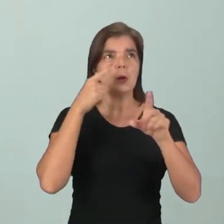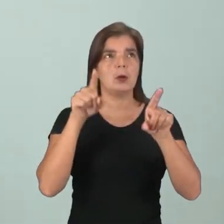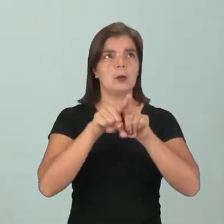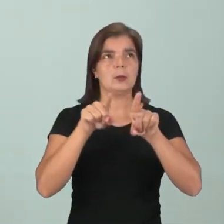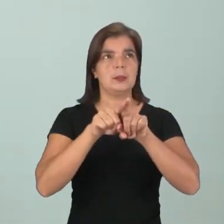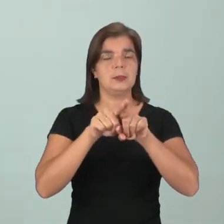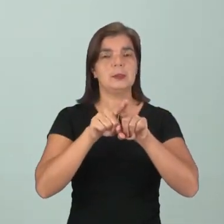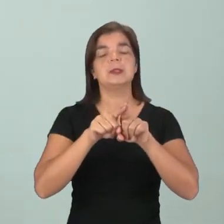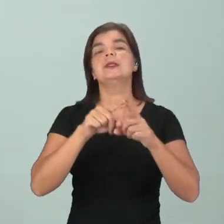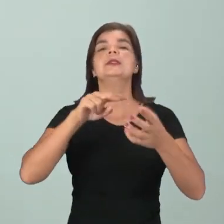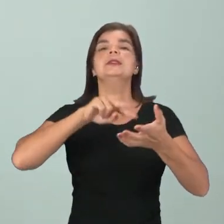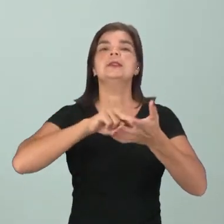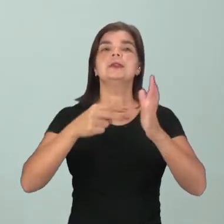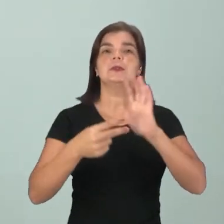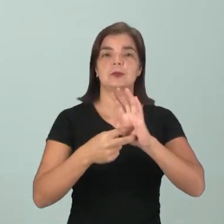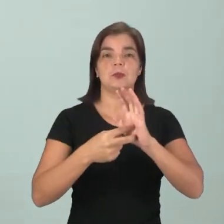né?